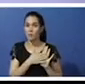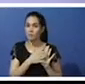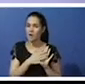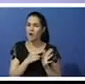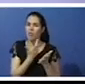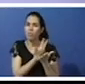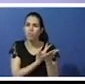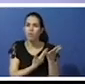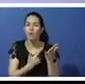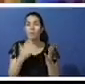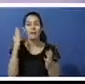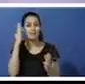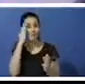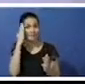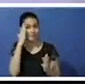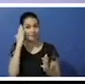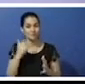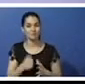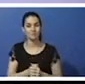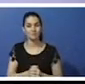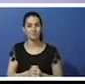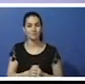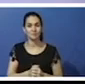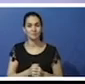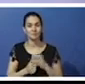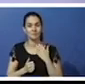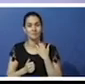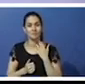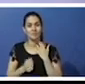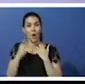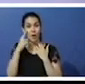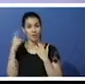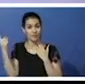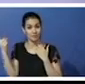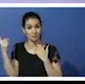vocês compreenderem, tá? Então olha aqui,